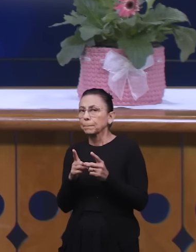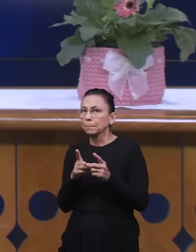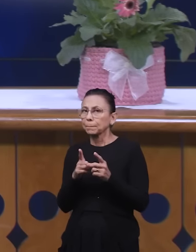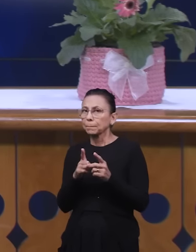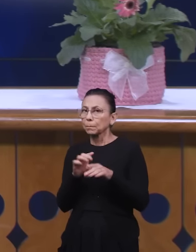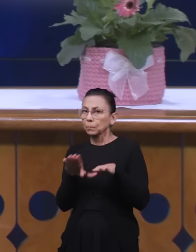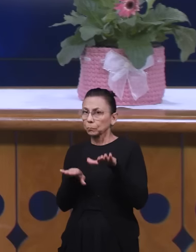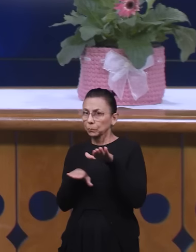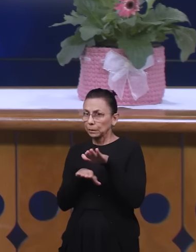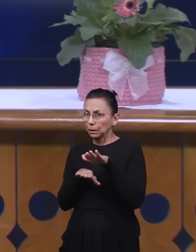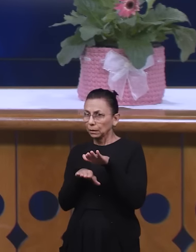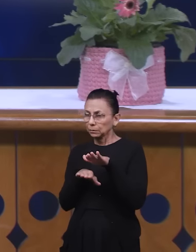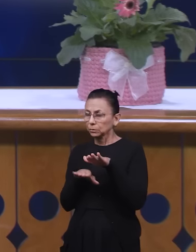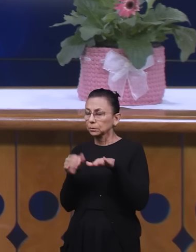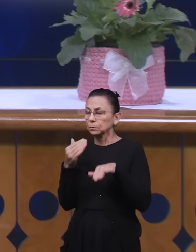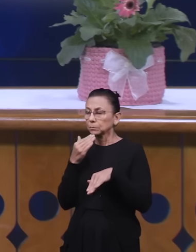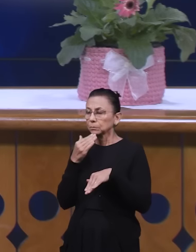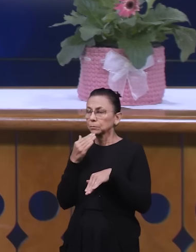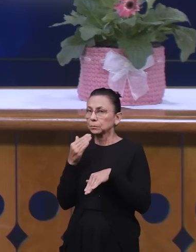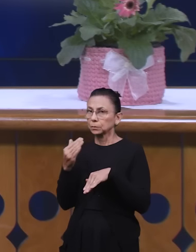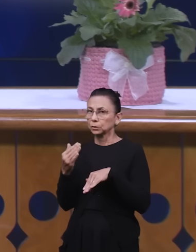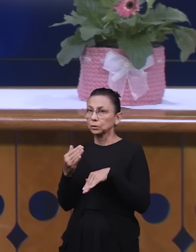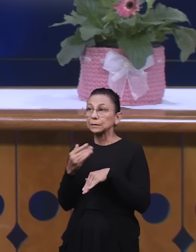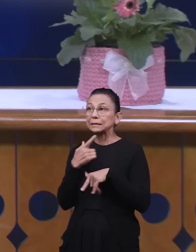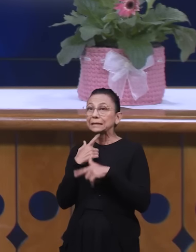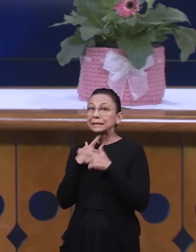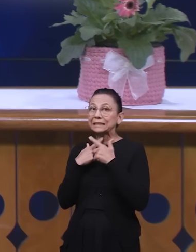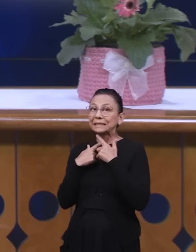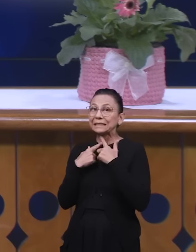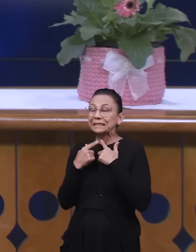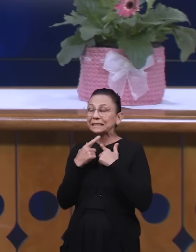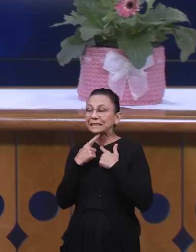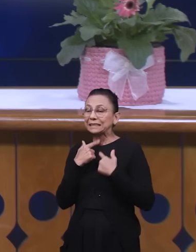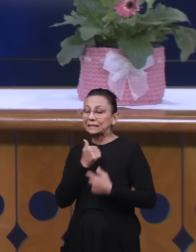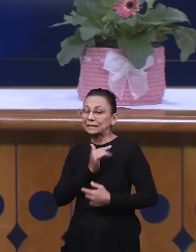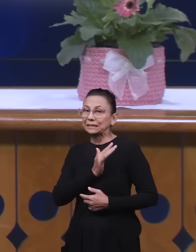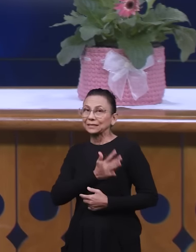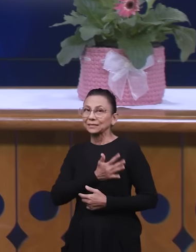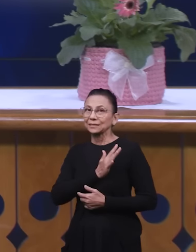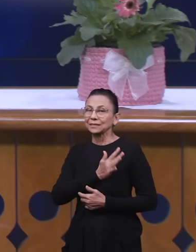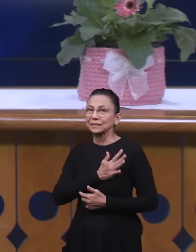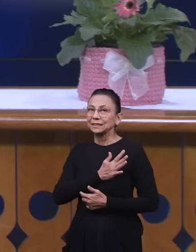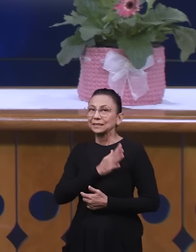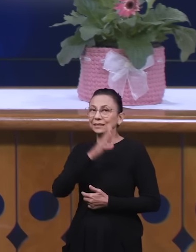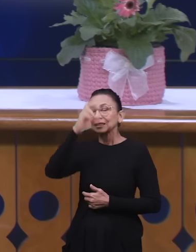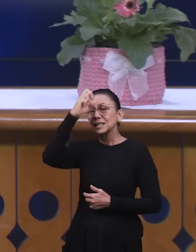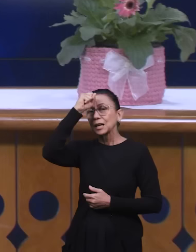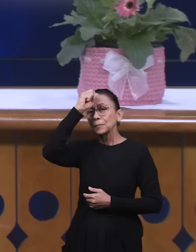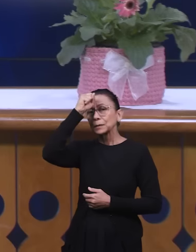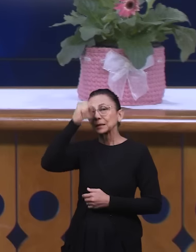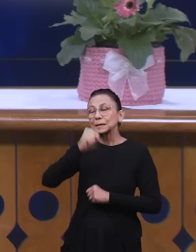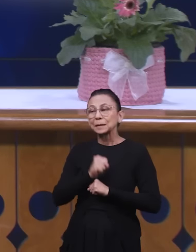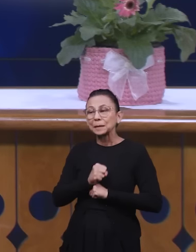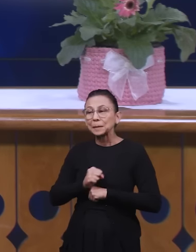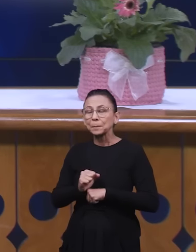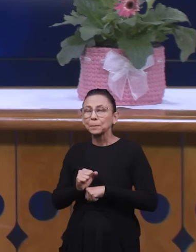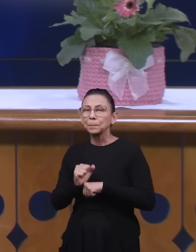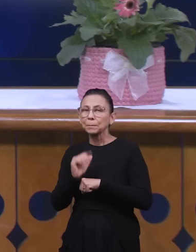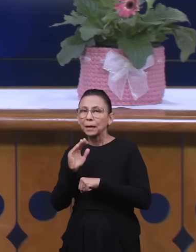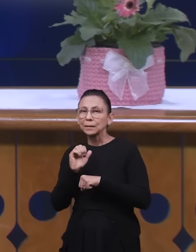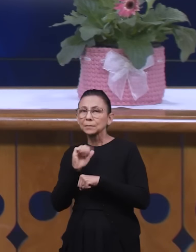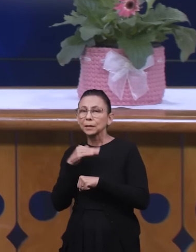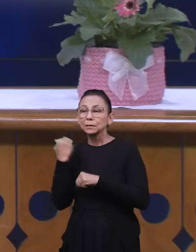com humildade, mas com um desejo grande no coração de aprender um pouco